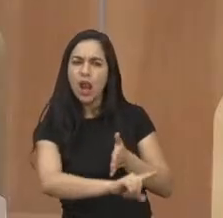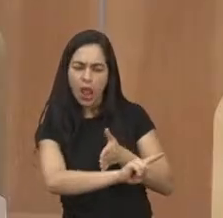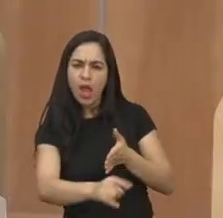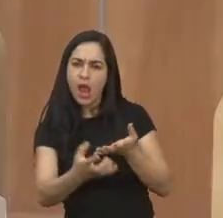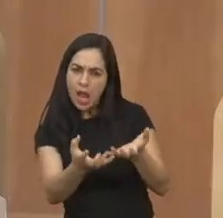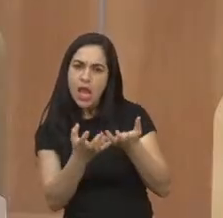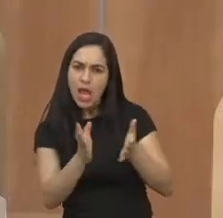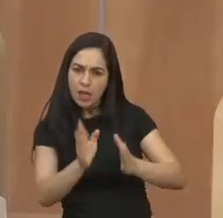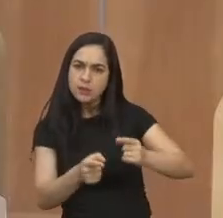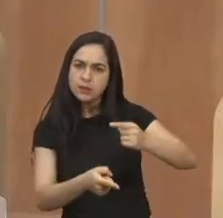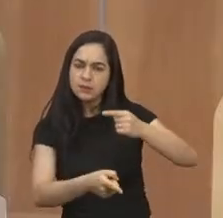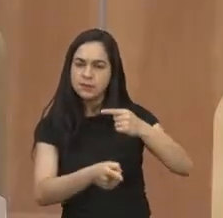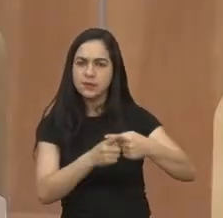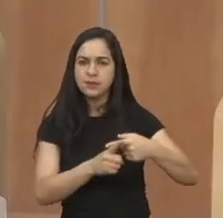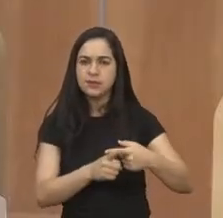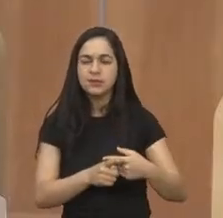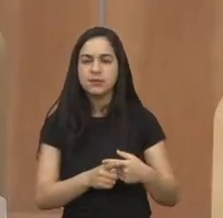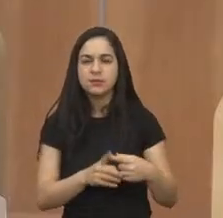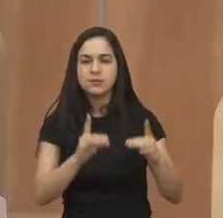sepultamento.